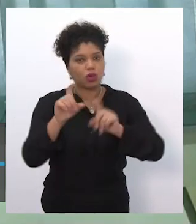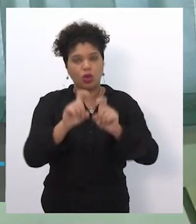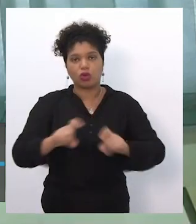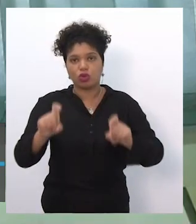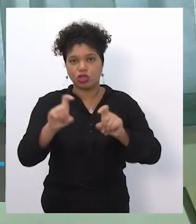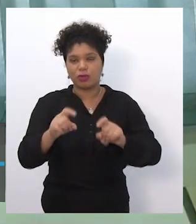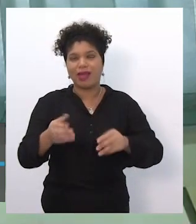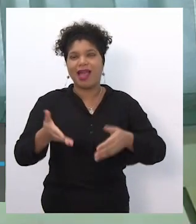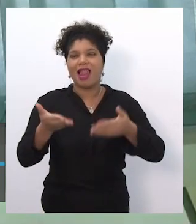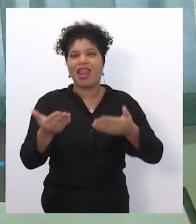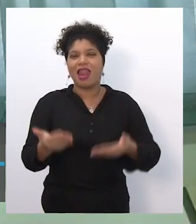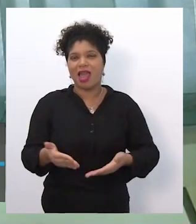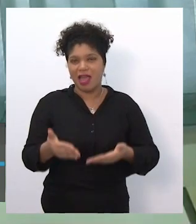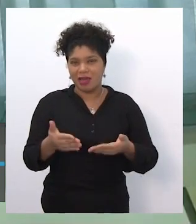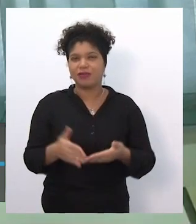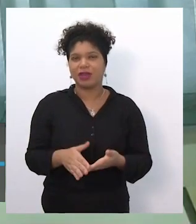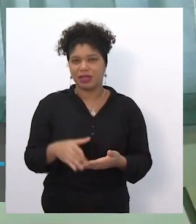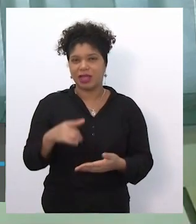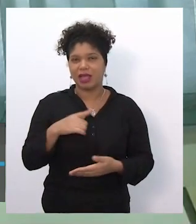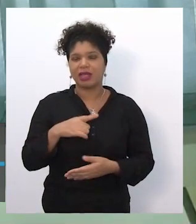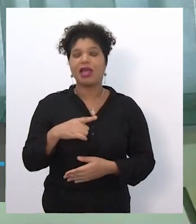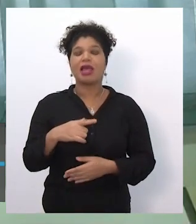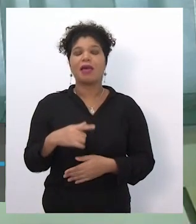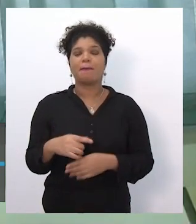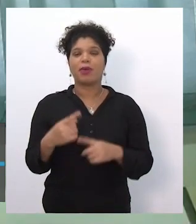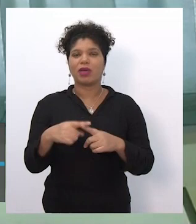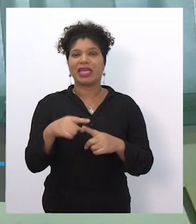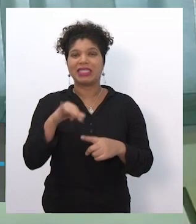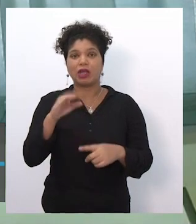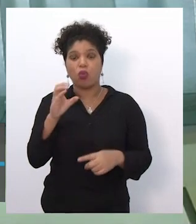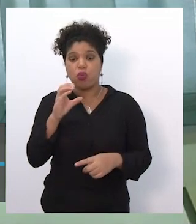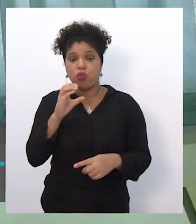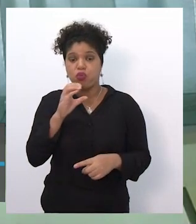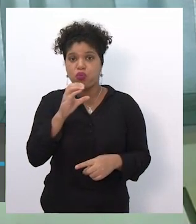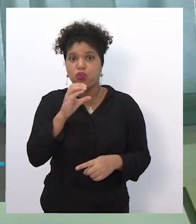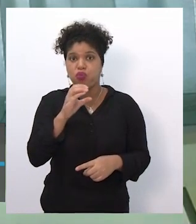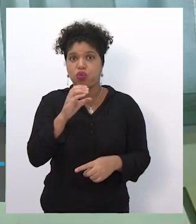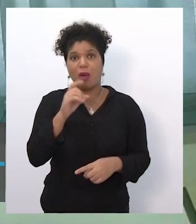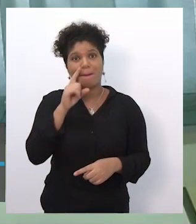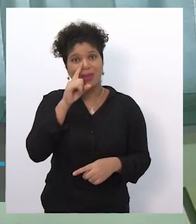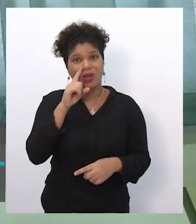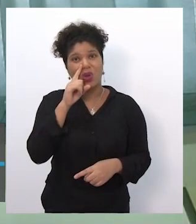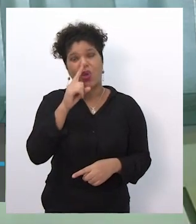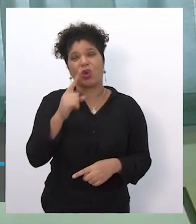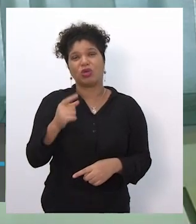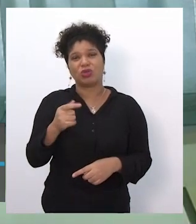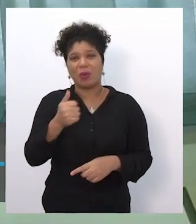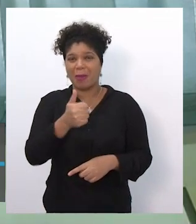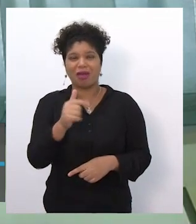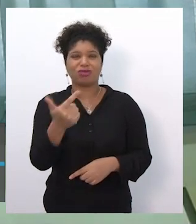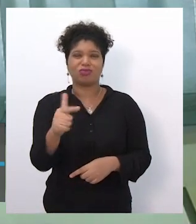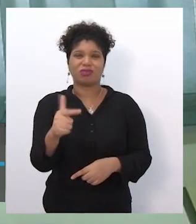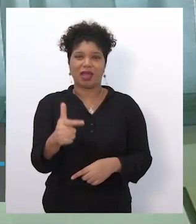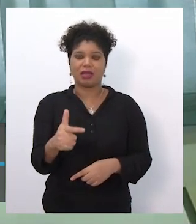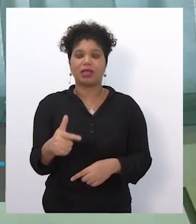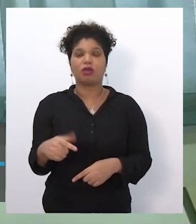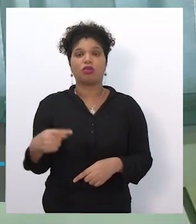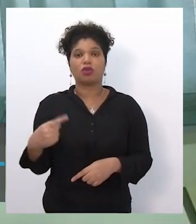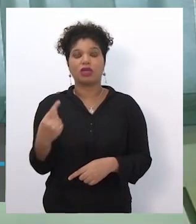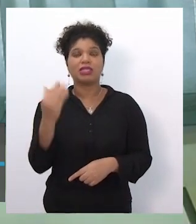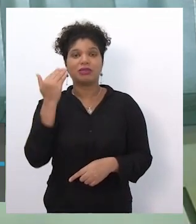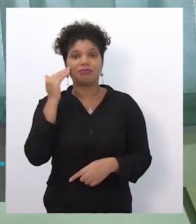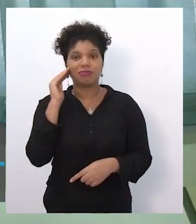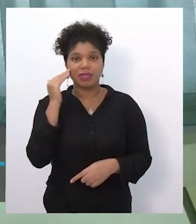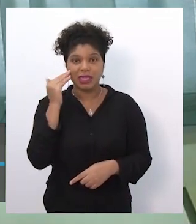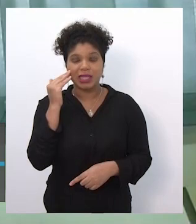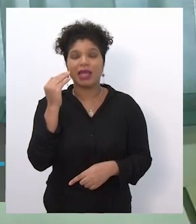isso, acredito que eu e Felipe vamos estar falando bastante sobre esse cuidado do resfriamento do equipamento, né?